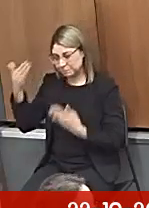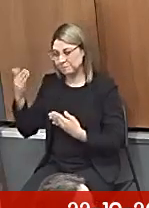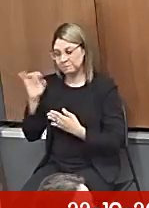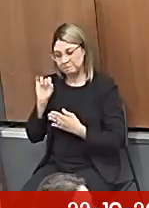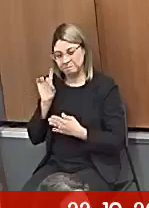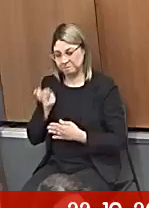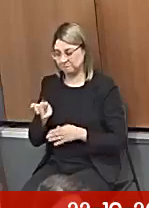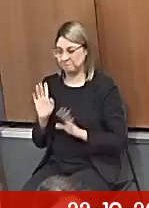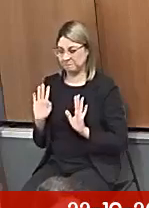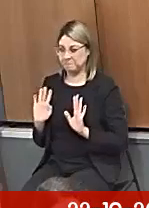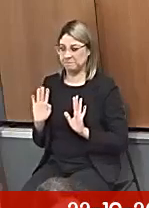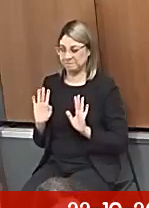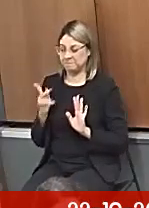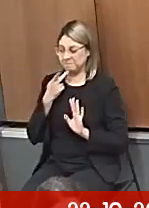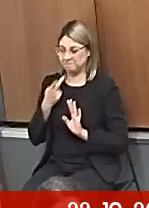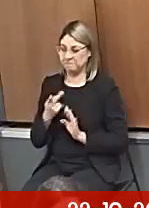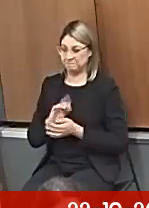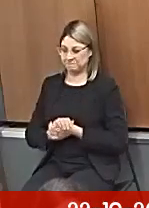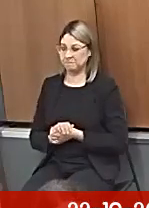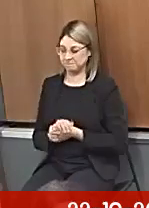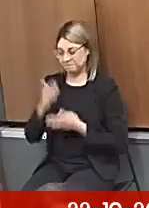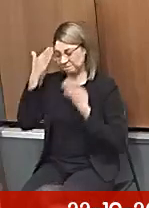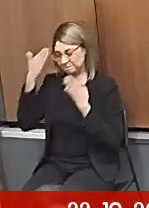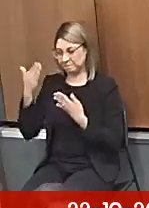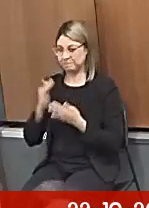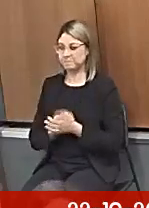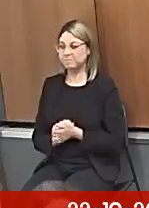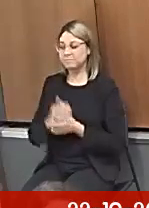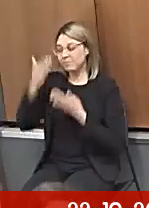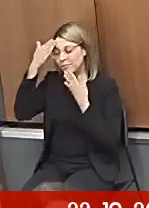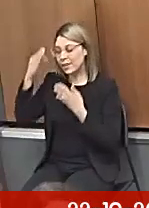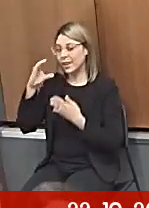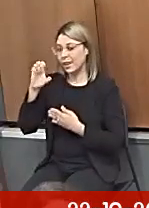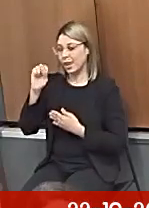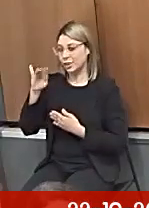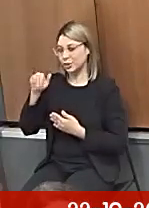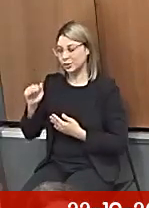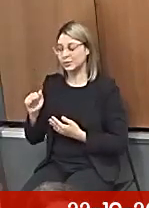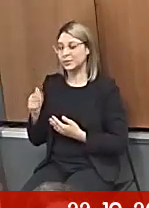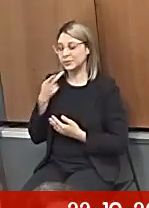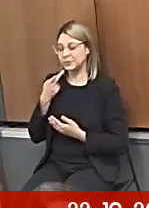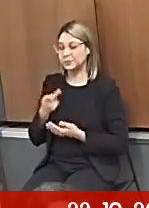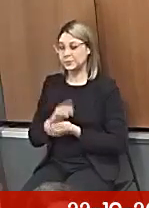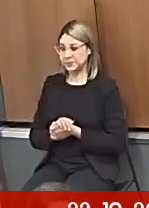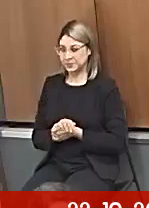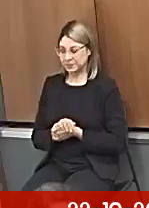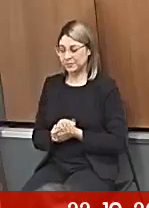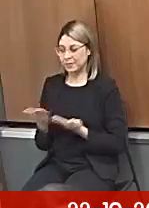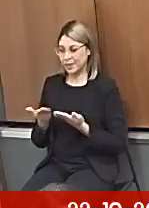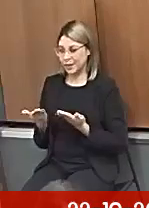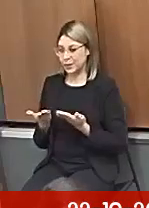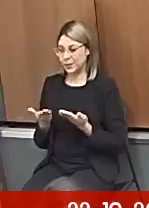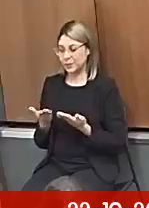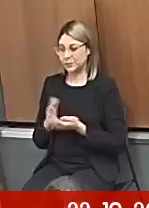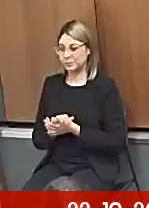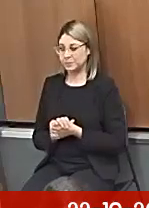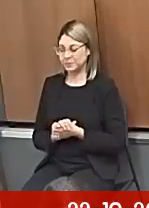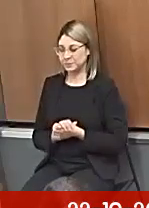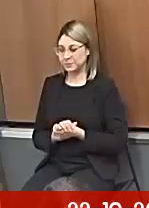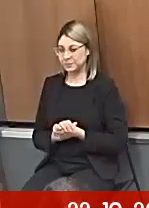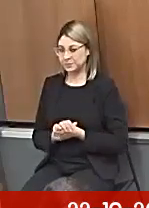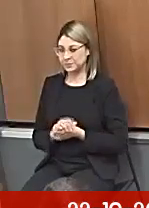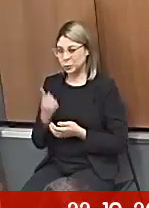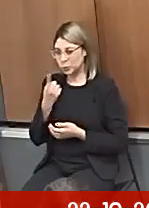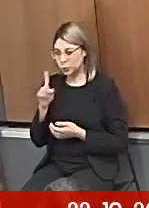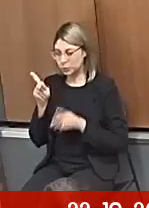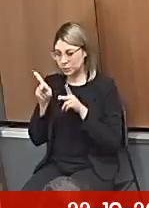Era esse o registro que eu tinha para fazer. Obrigada. Obrigado, Kátia, pela fala. Então, vamos aqui para